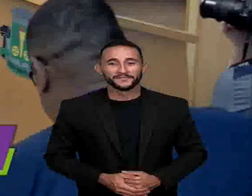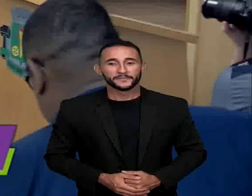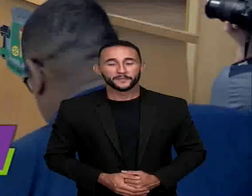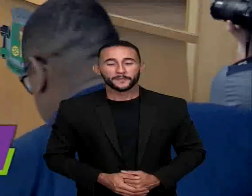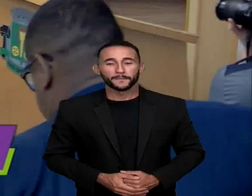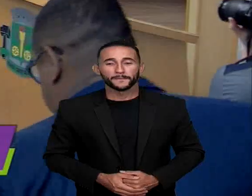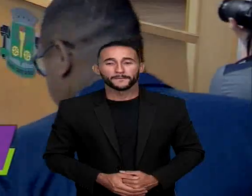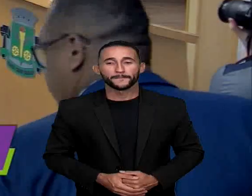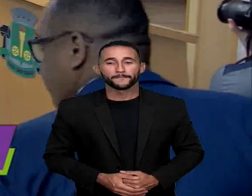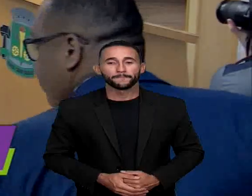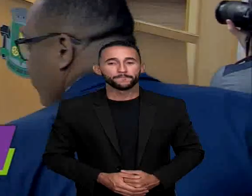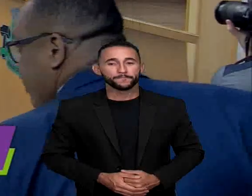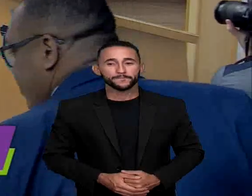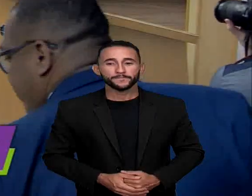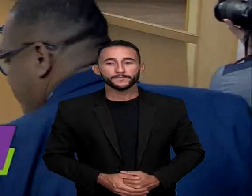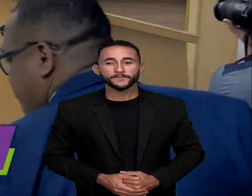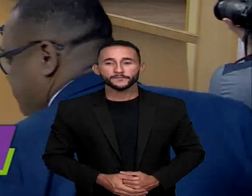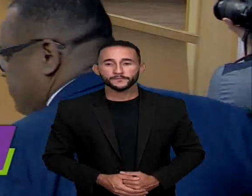presente